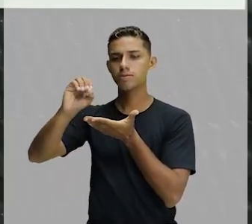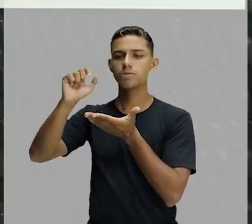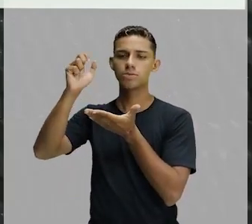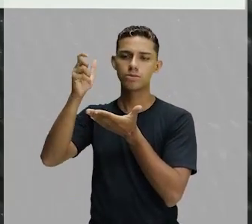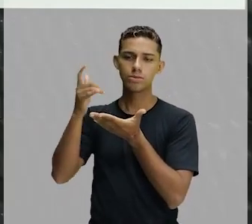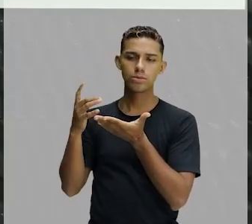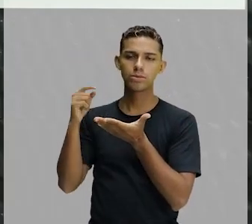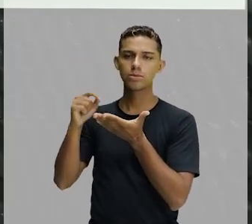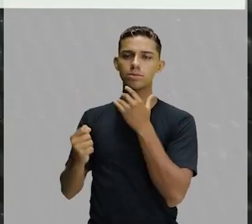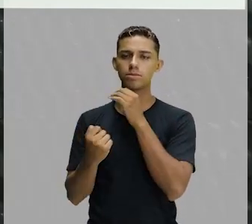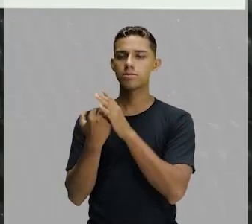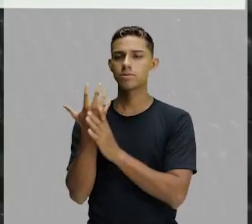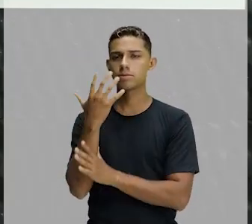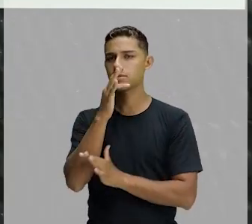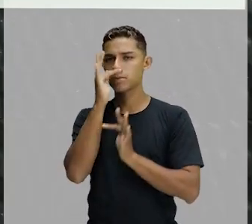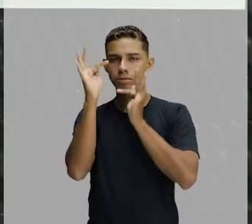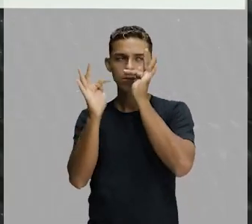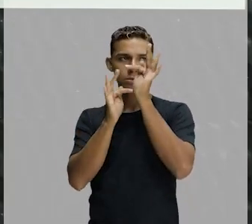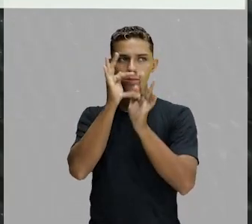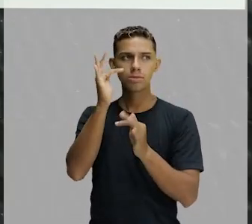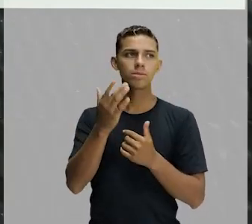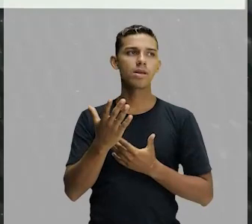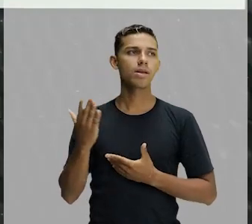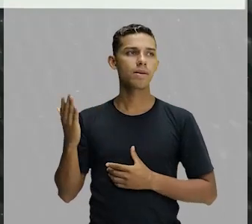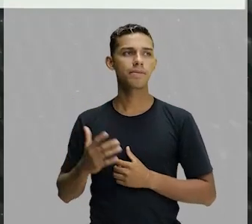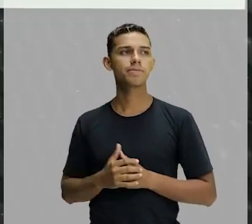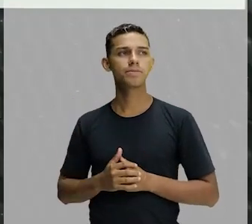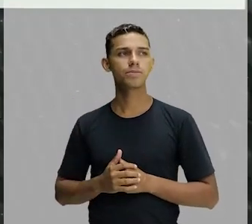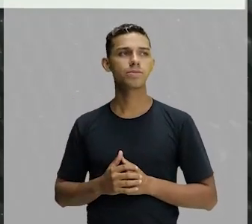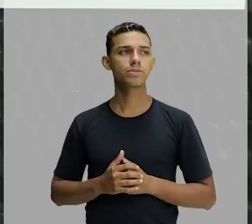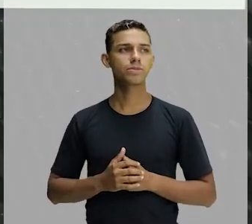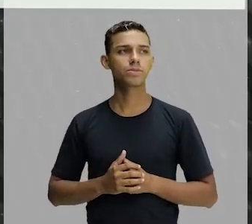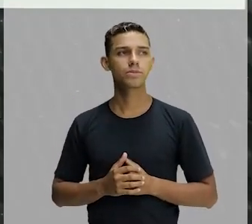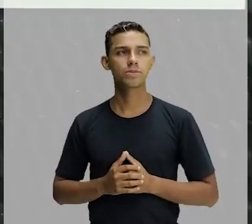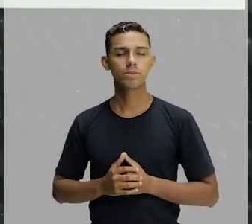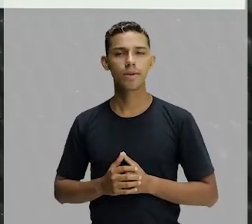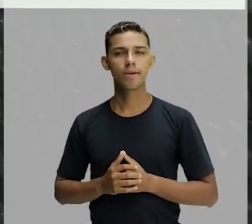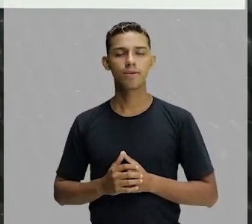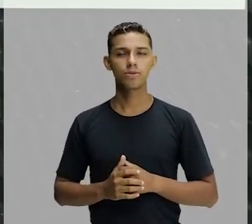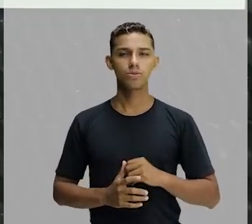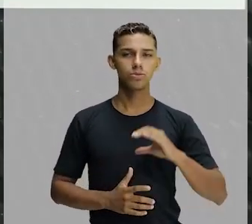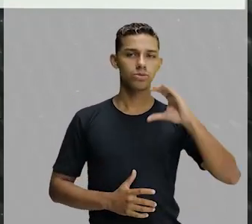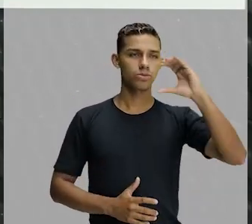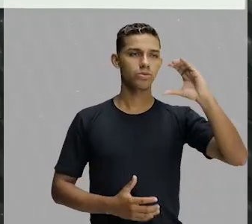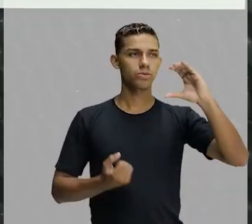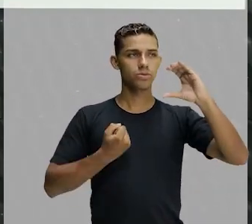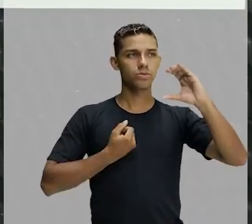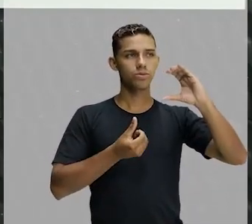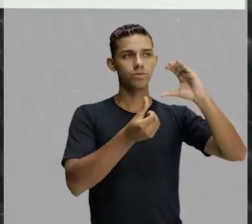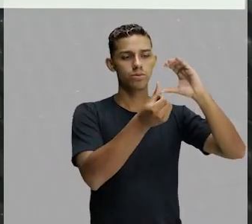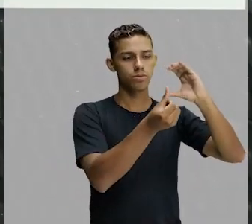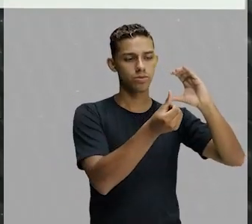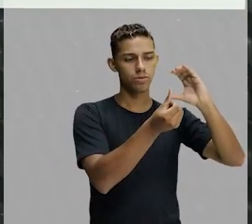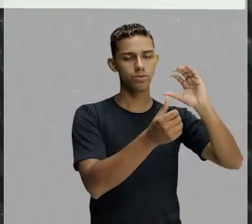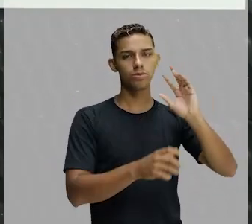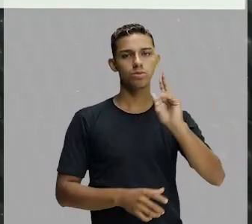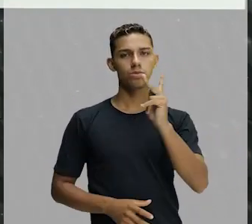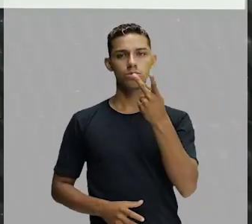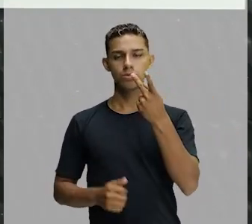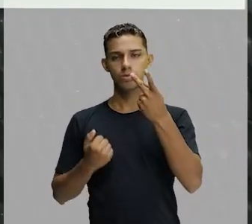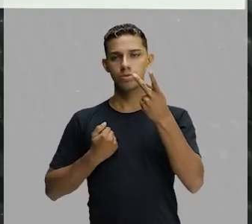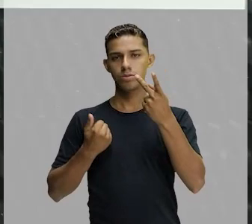planta produz. E, nesse caso, a substância orgânica que está sendo produzida aqui, eu estou representando aqui pela molécula